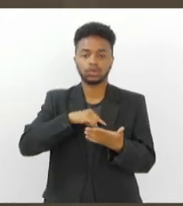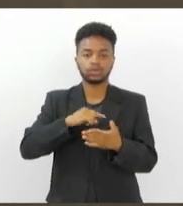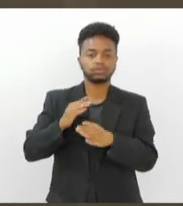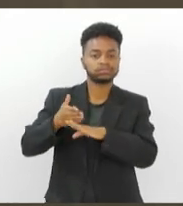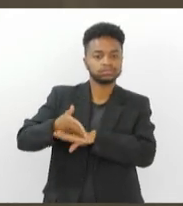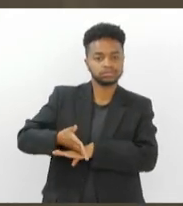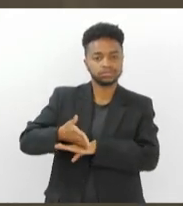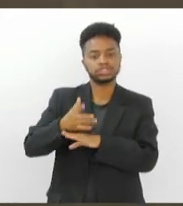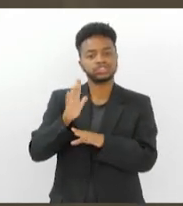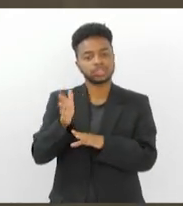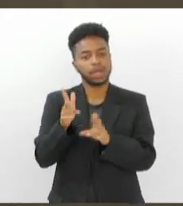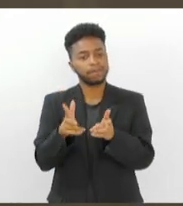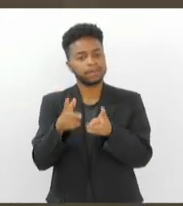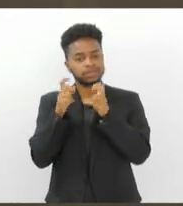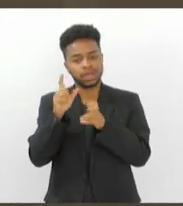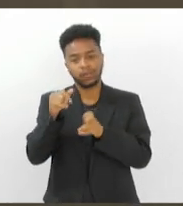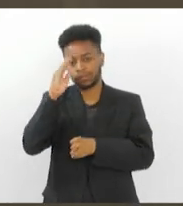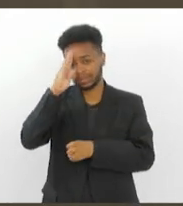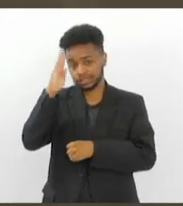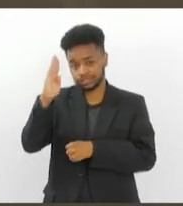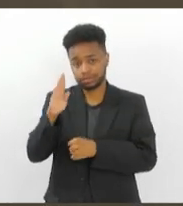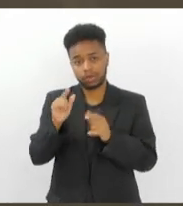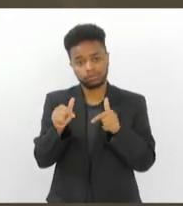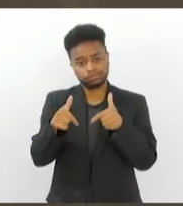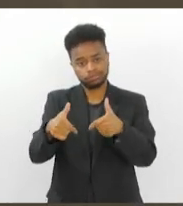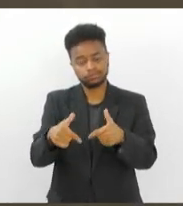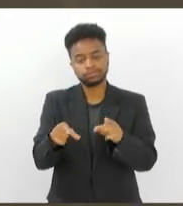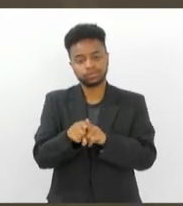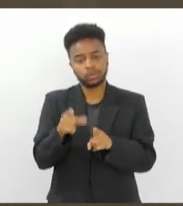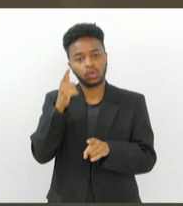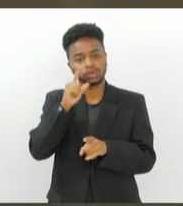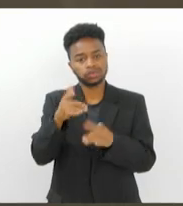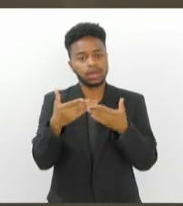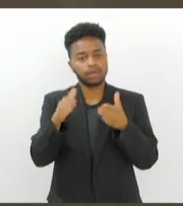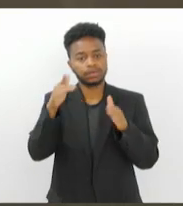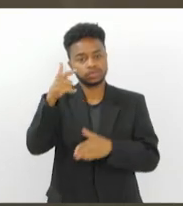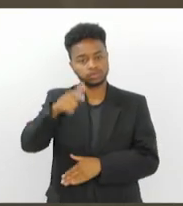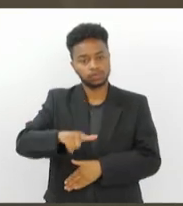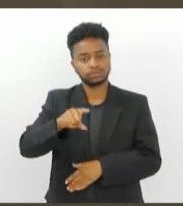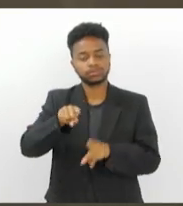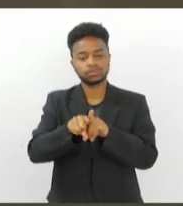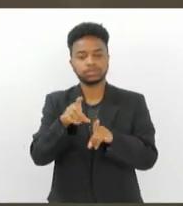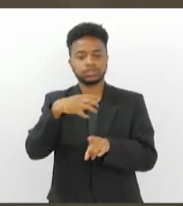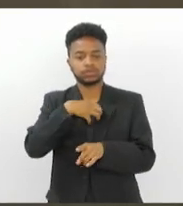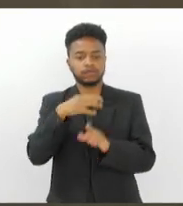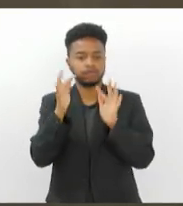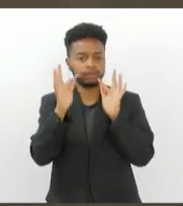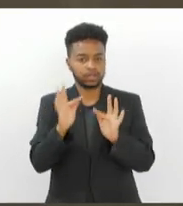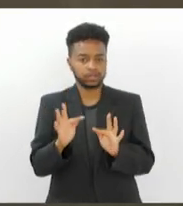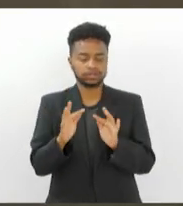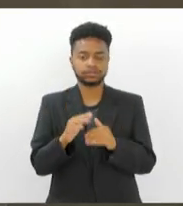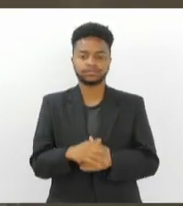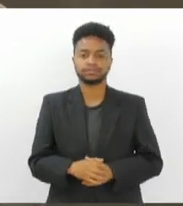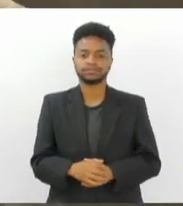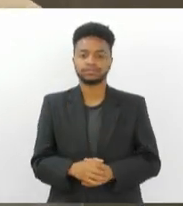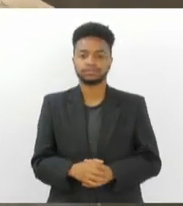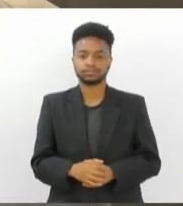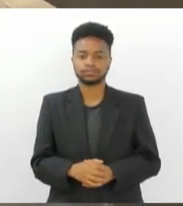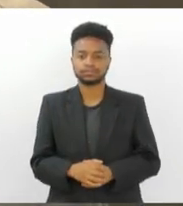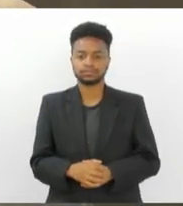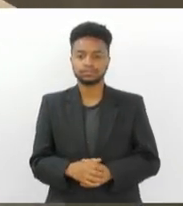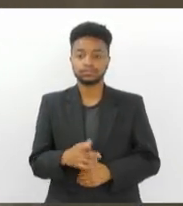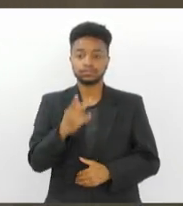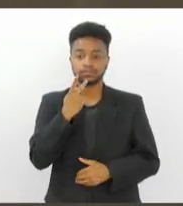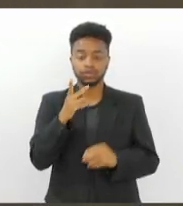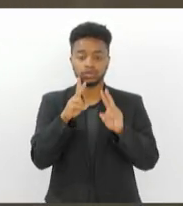já enxergou isso como uma prioridade e Já conseguimos fazer a reinauguração e a gente tá muito feliz com essa reinauguração falando um pouco sobre essa